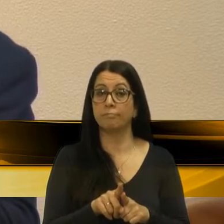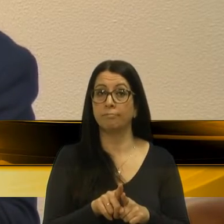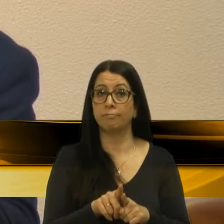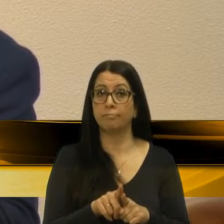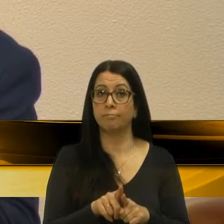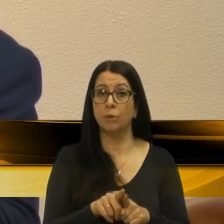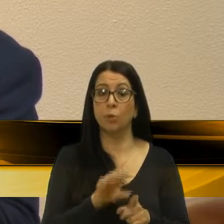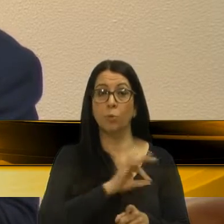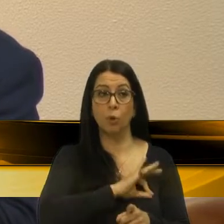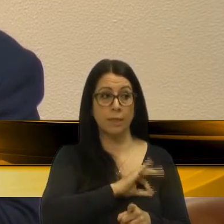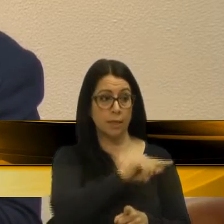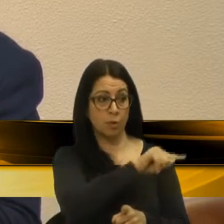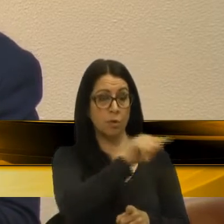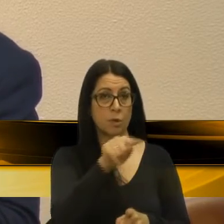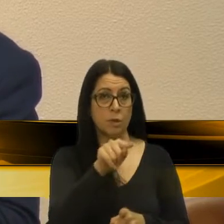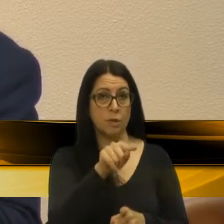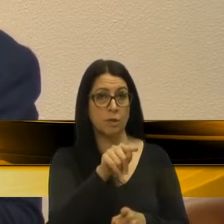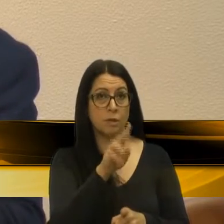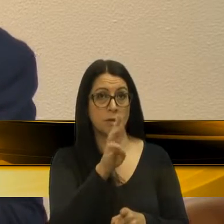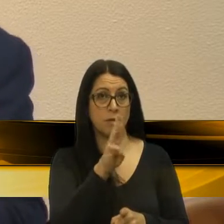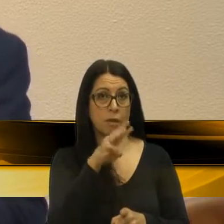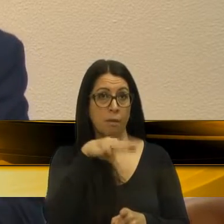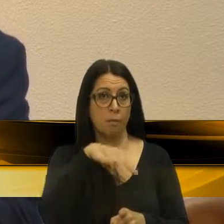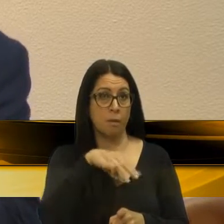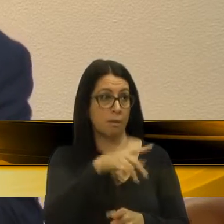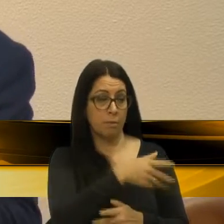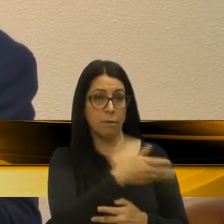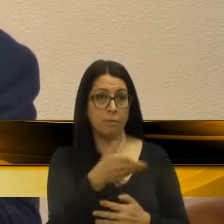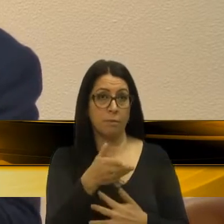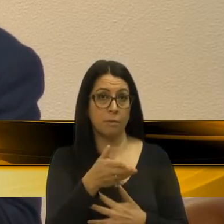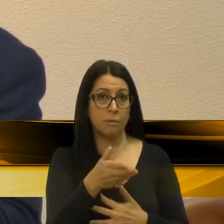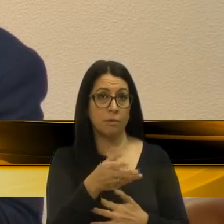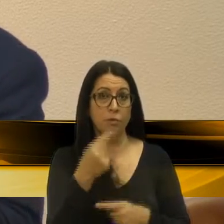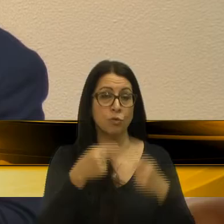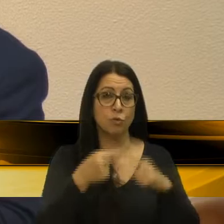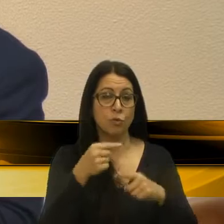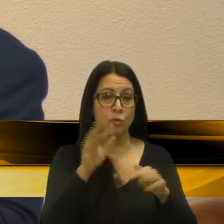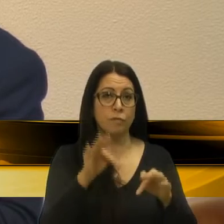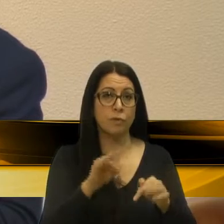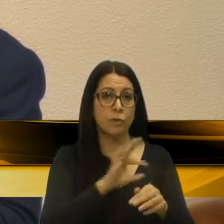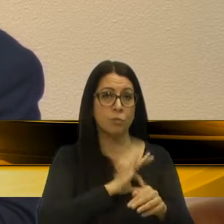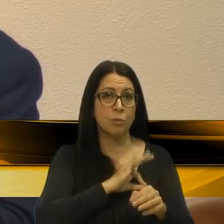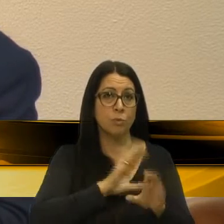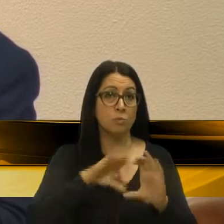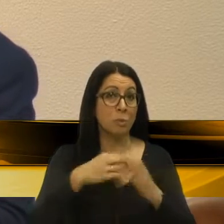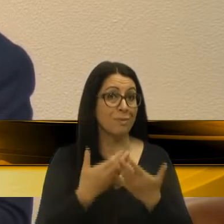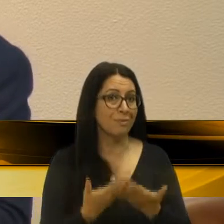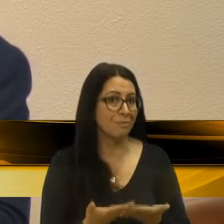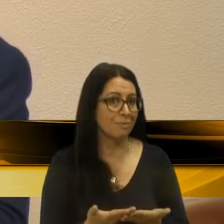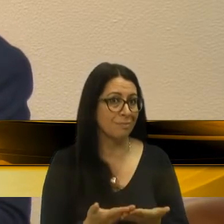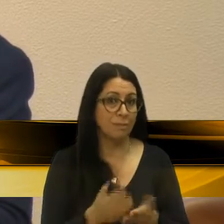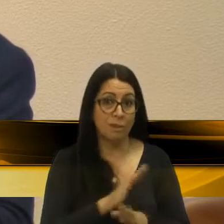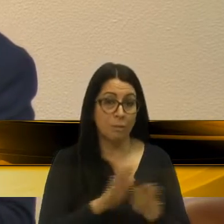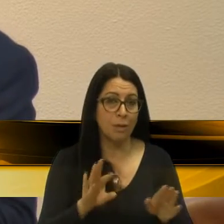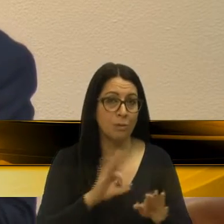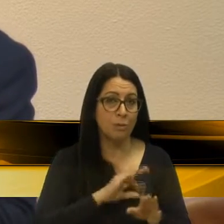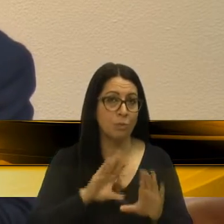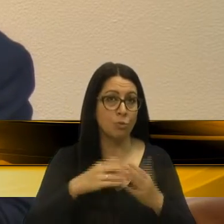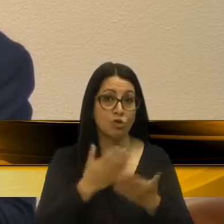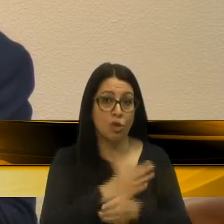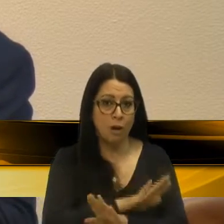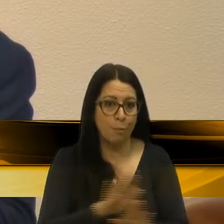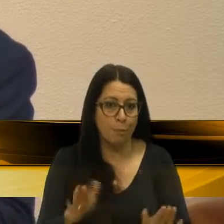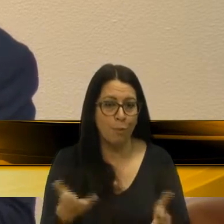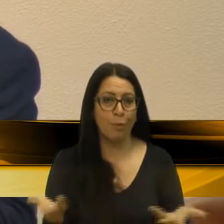os policiais estão aqui, o pessoal da Brigada está aqui. Essa semana nós discutimos o fim do policiamento comunitário. Vai acabar o policiamento comunitário? Já